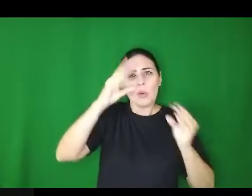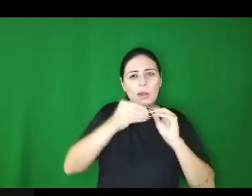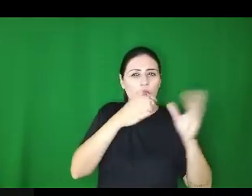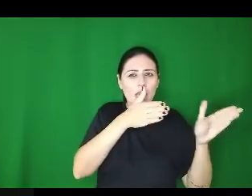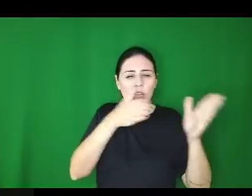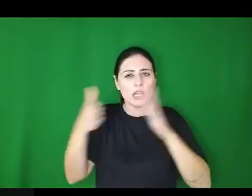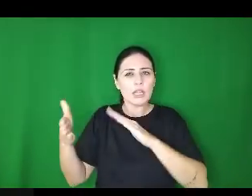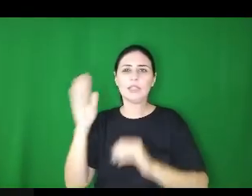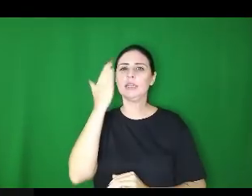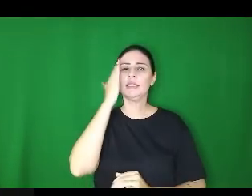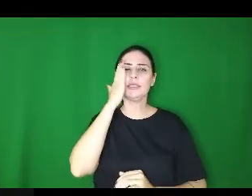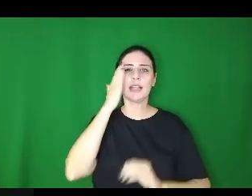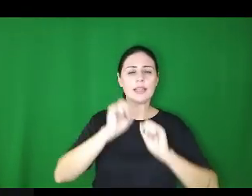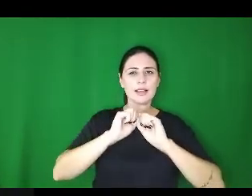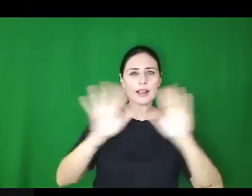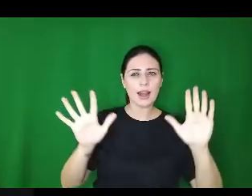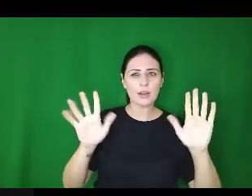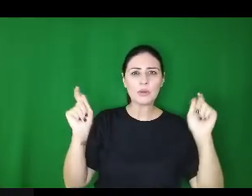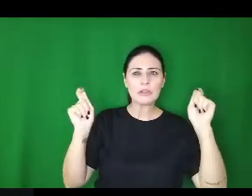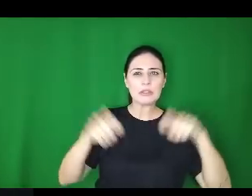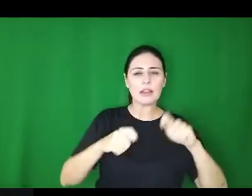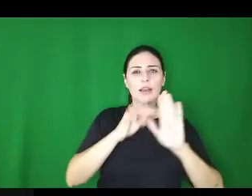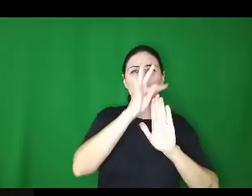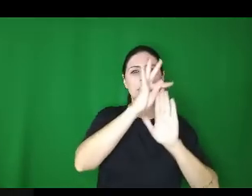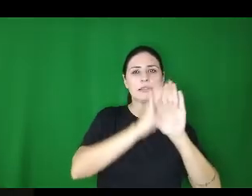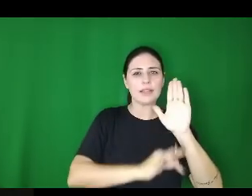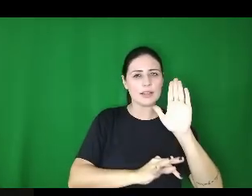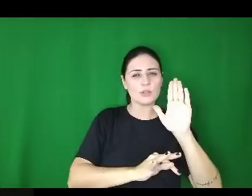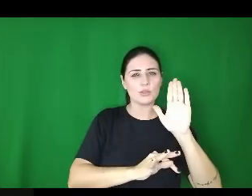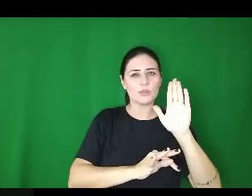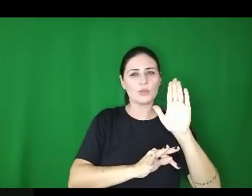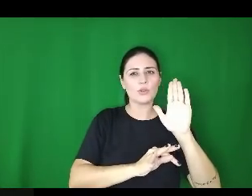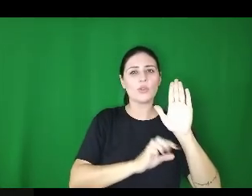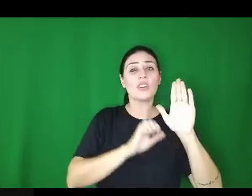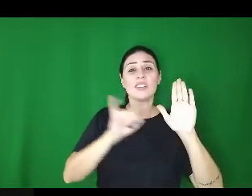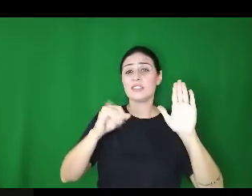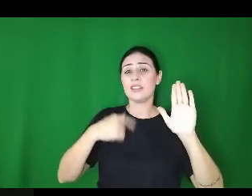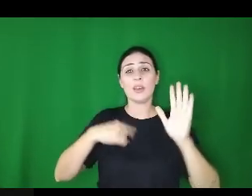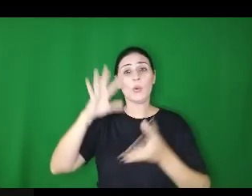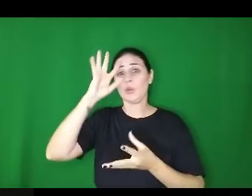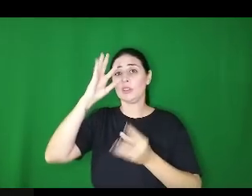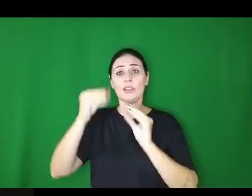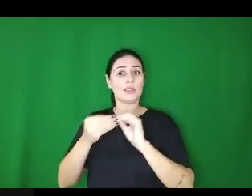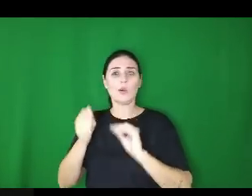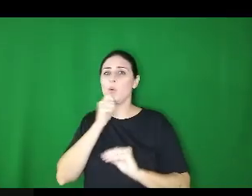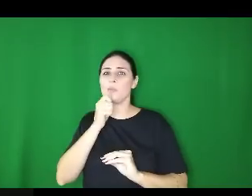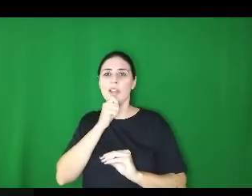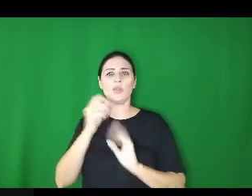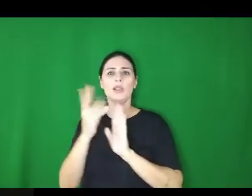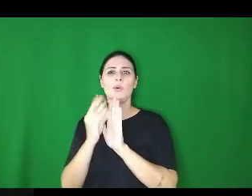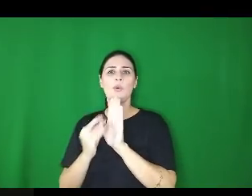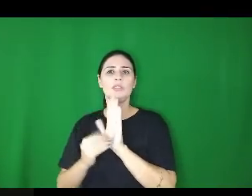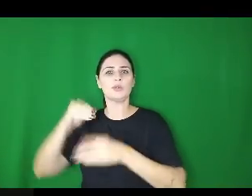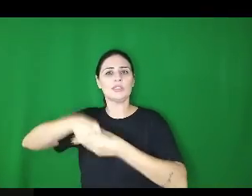básicas? Não dá para ir lá, a gente trabalhar com um problema matemático e resolver sem ter